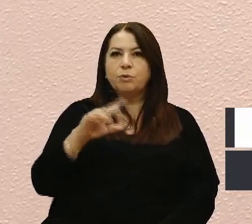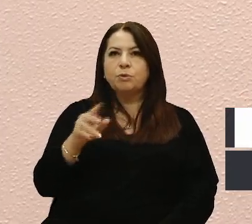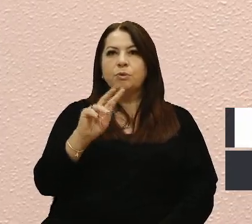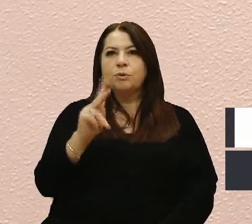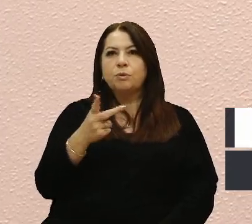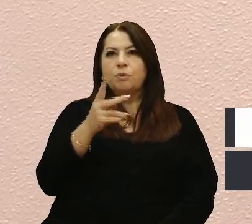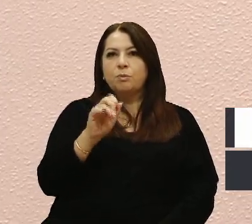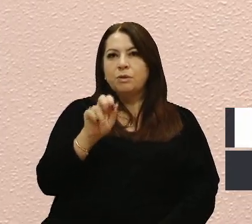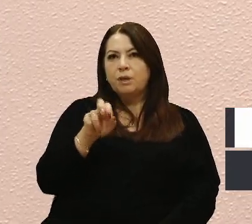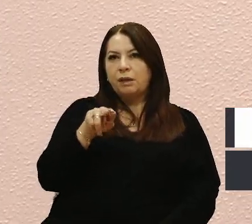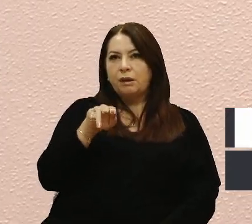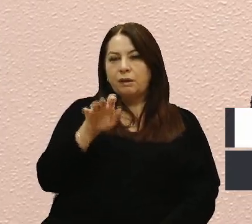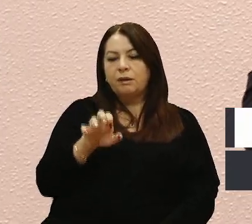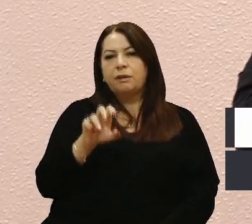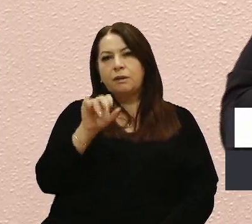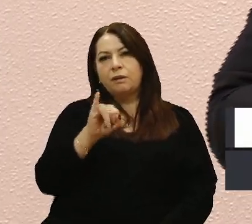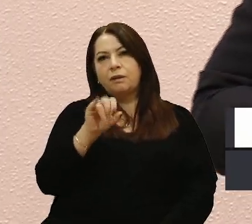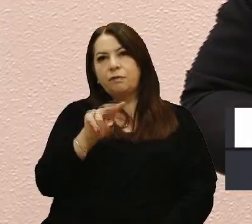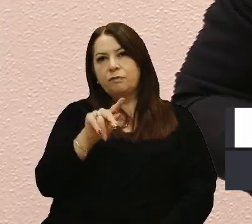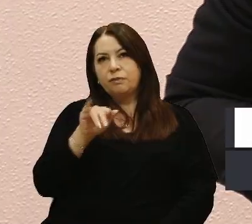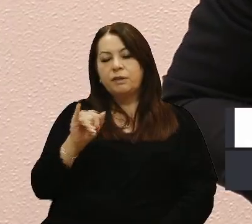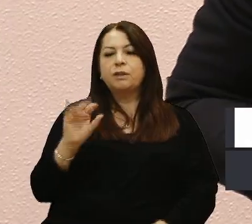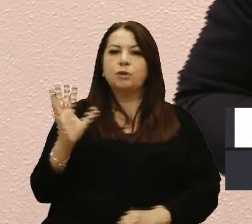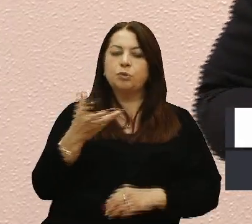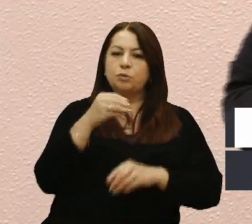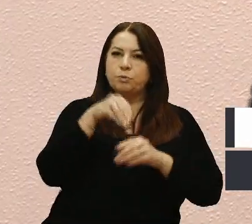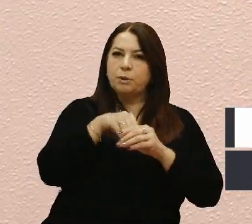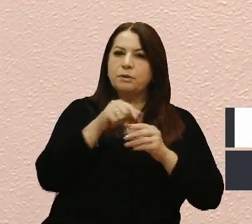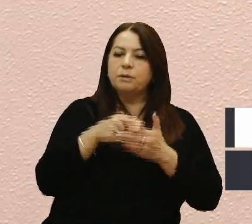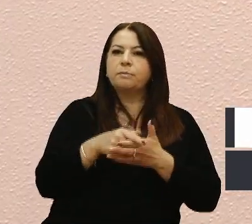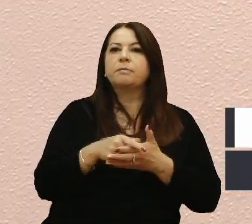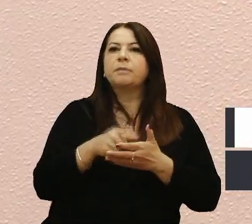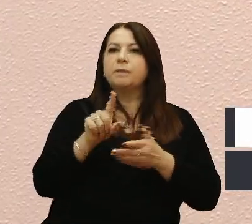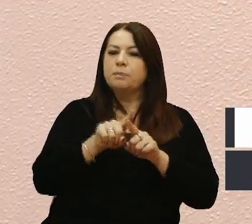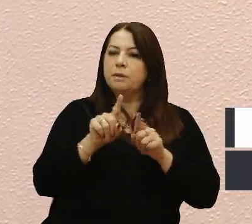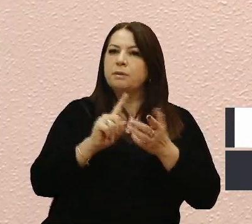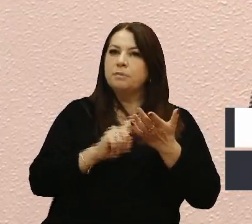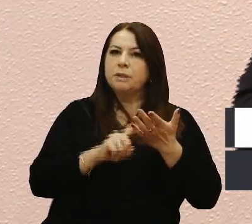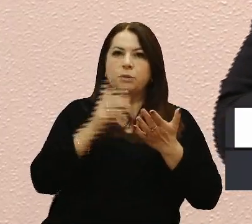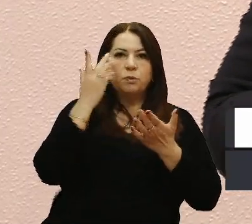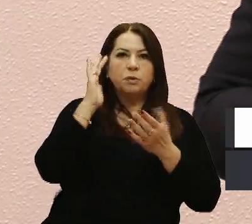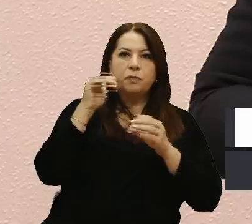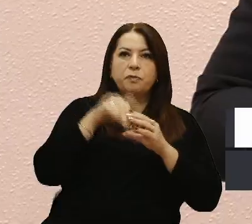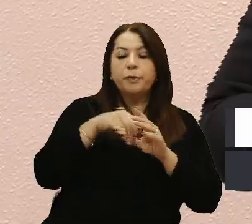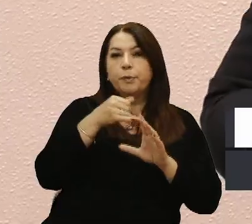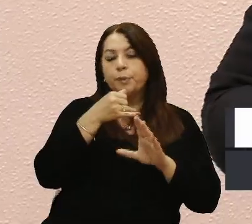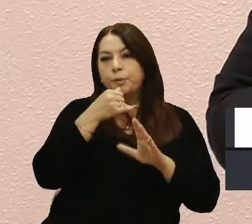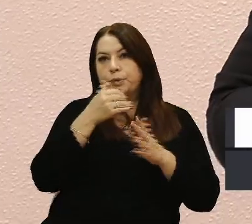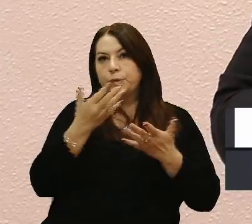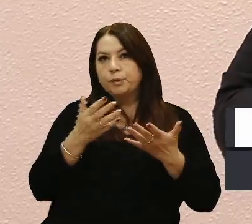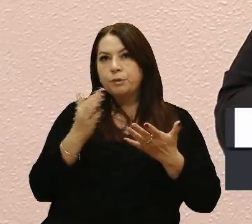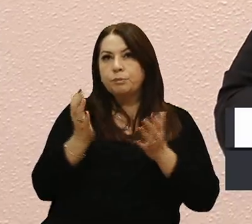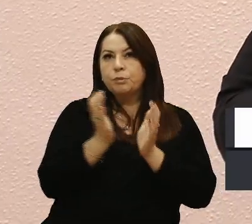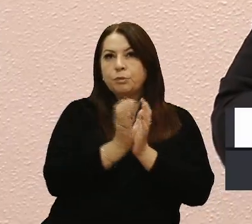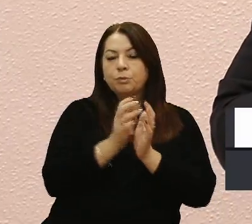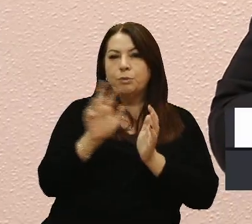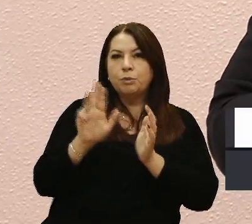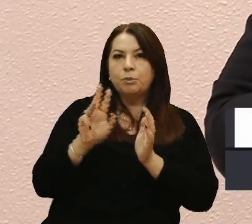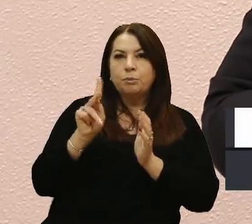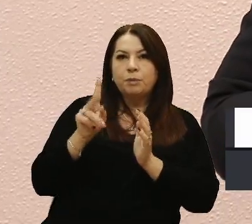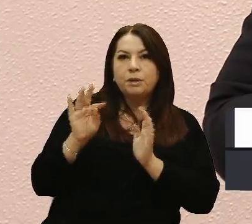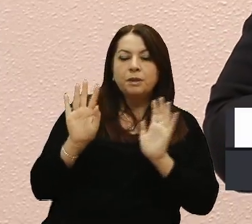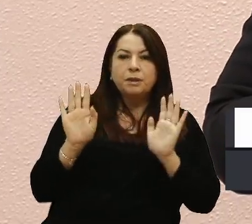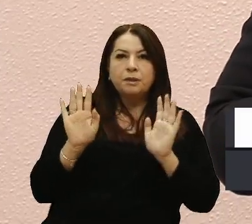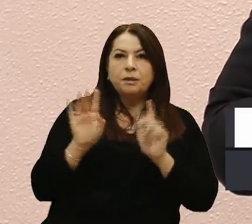a Ivani também, da mesma forma, todos os demais que compõem aqui. E deixar registrado, presidente, eu não sei se é voto de pesar para a turma do Lula e do PT ou se é